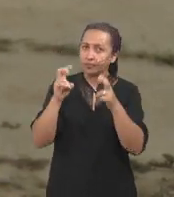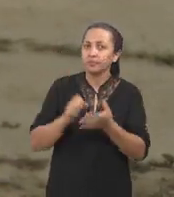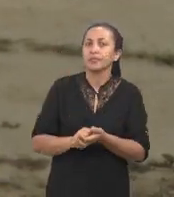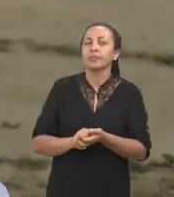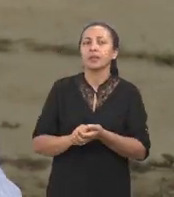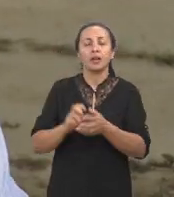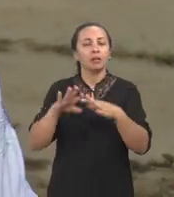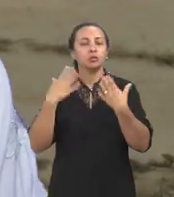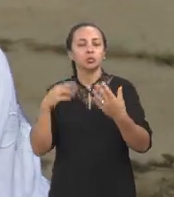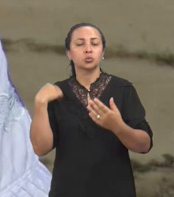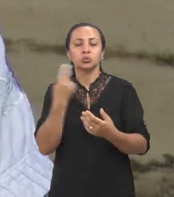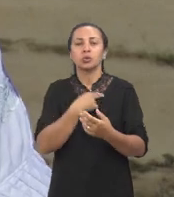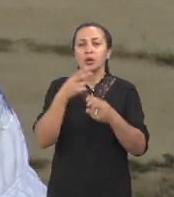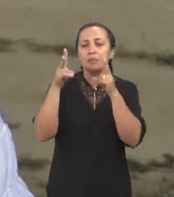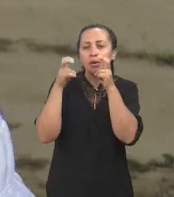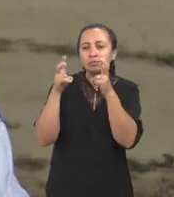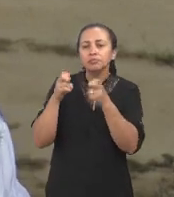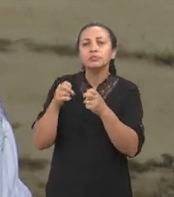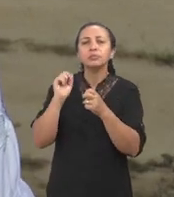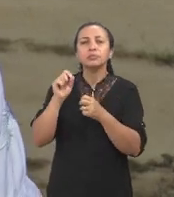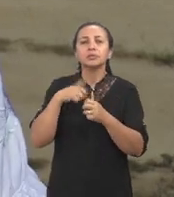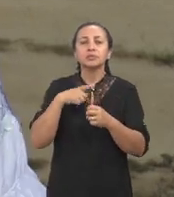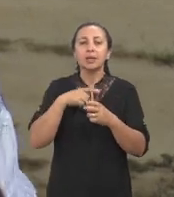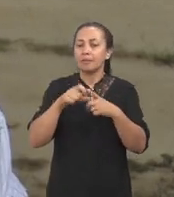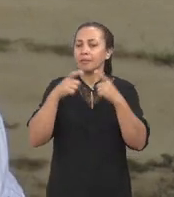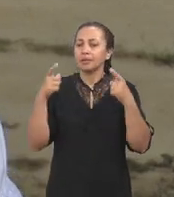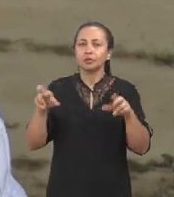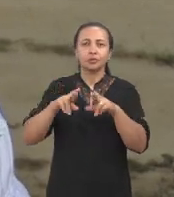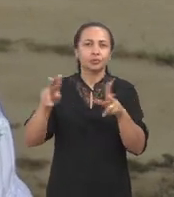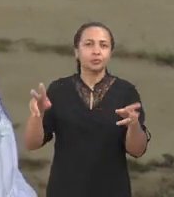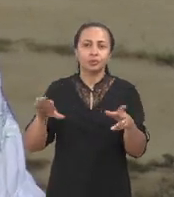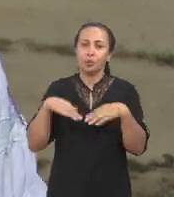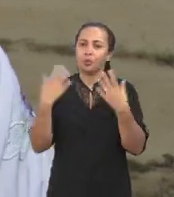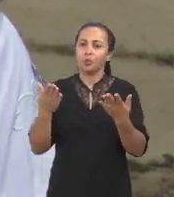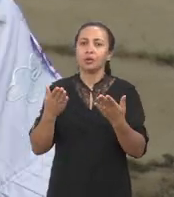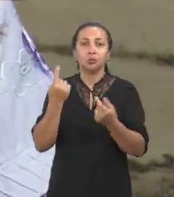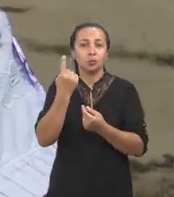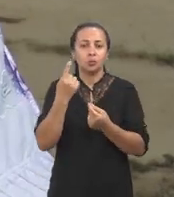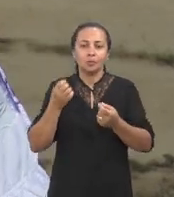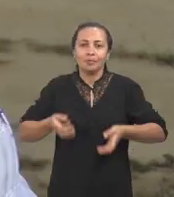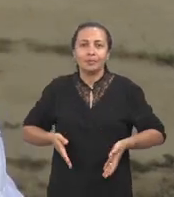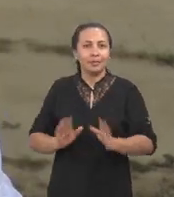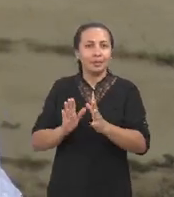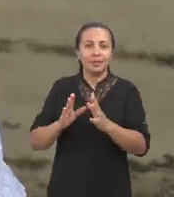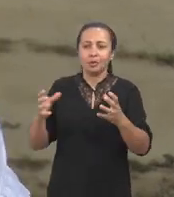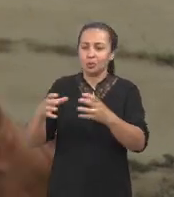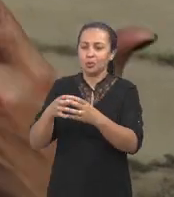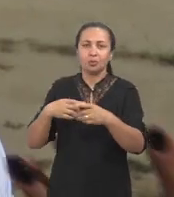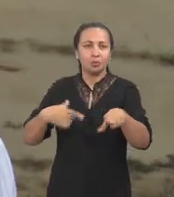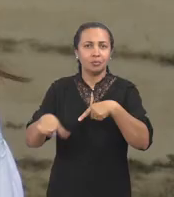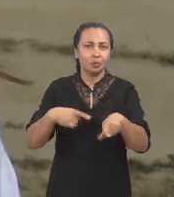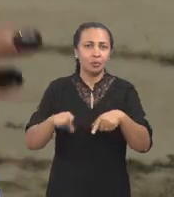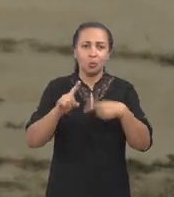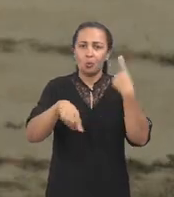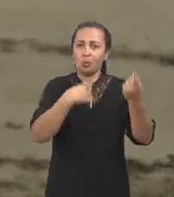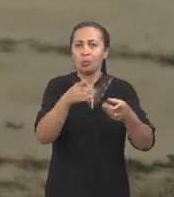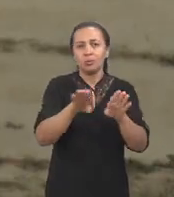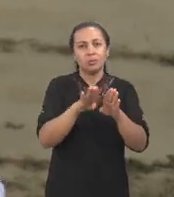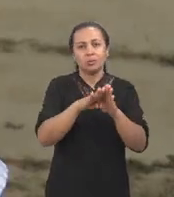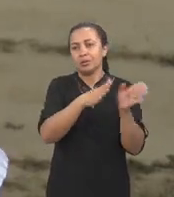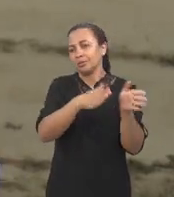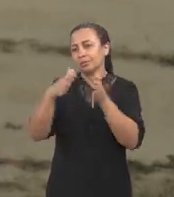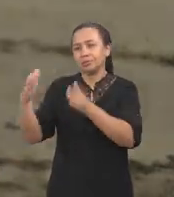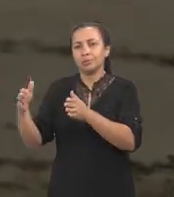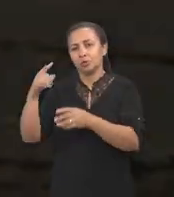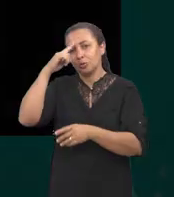essa temática e a gente vê essa grande diferença enquanto um navio da classe trabalhadora outro é